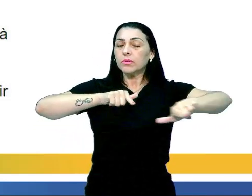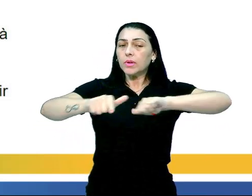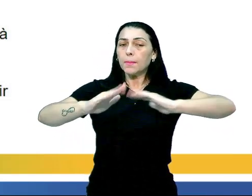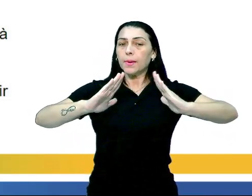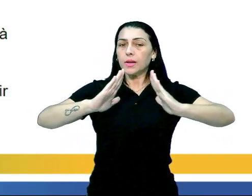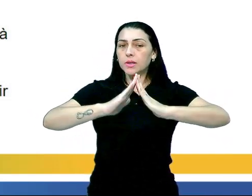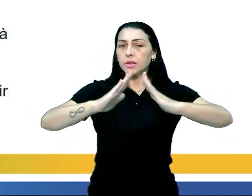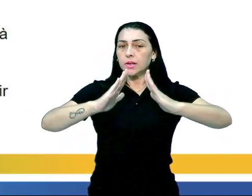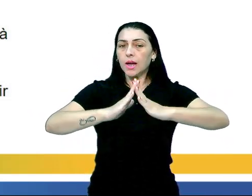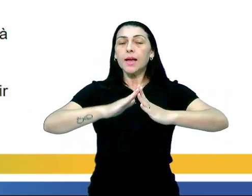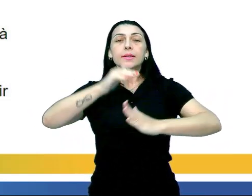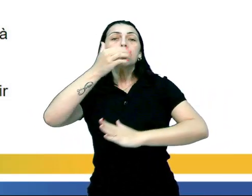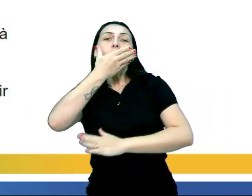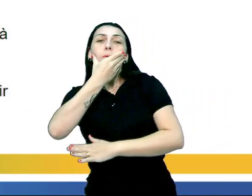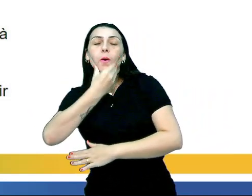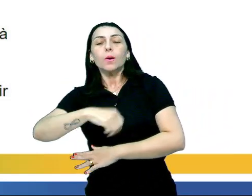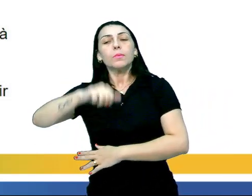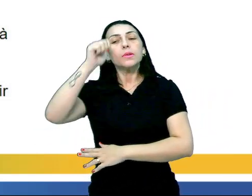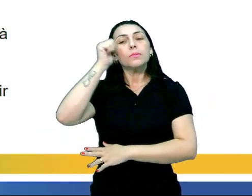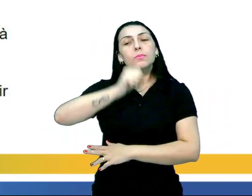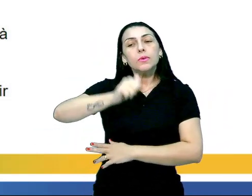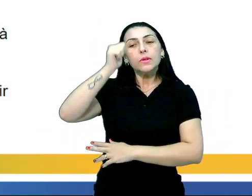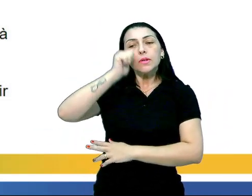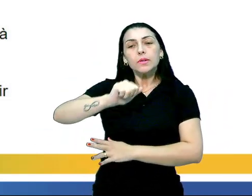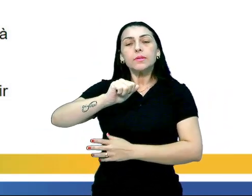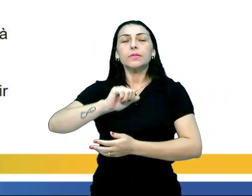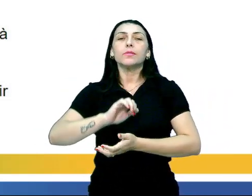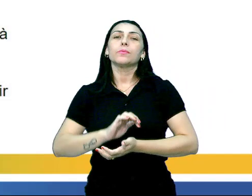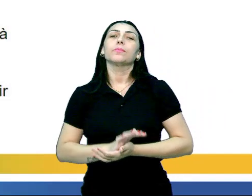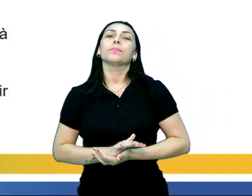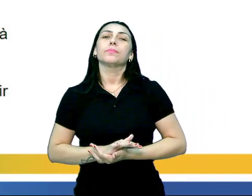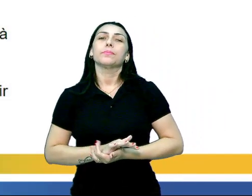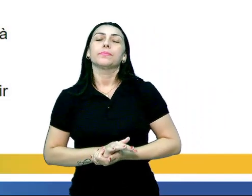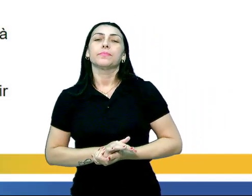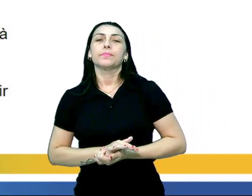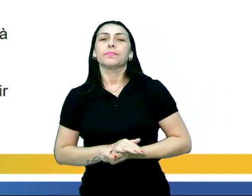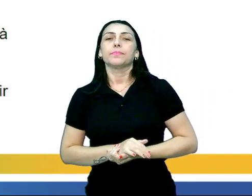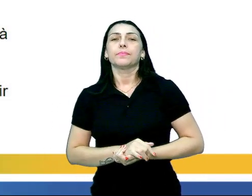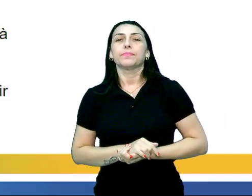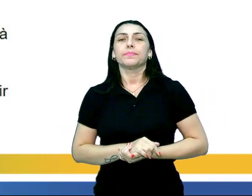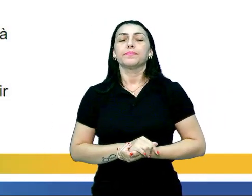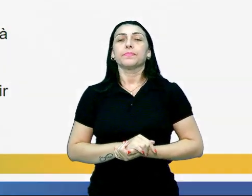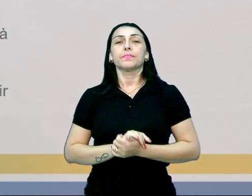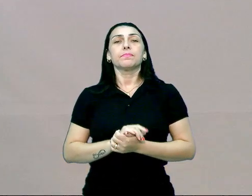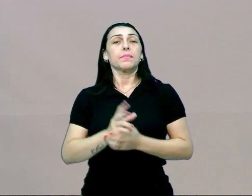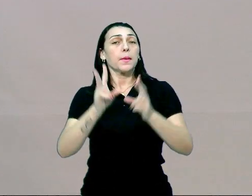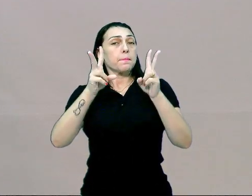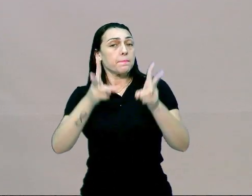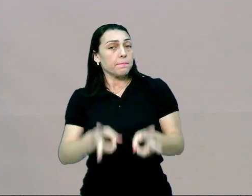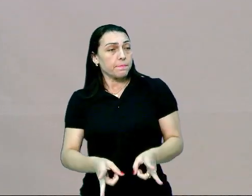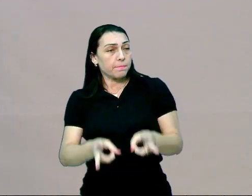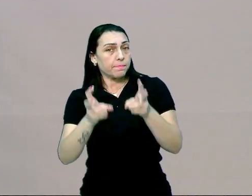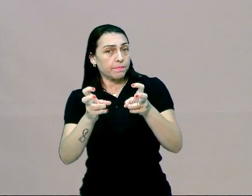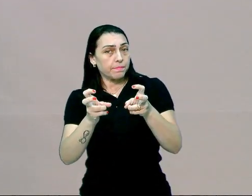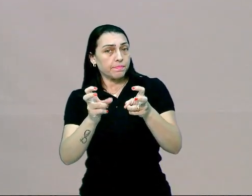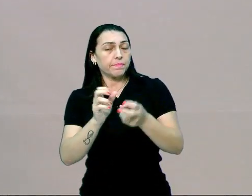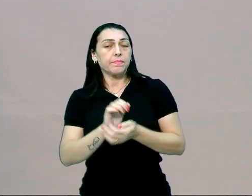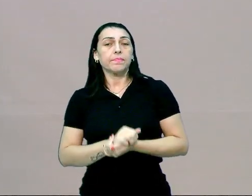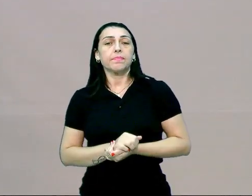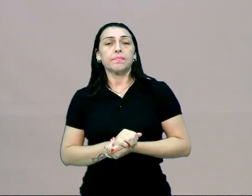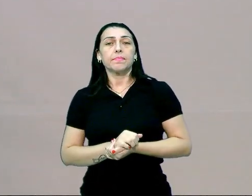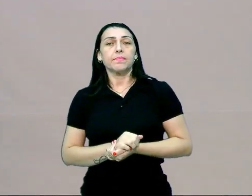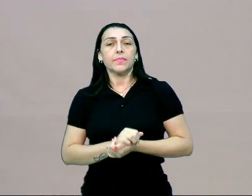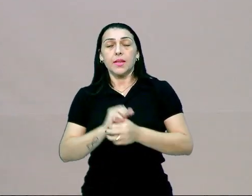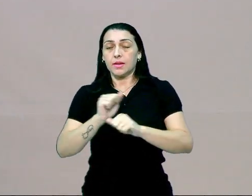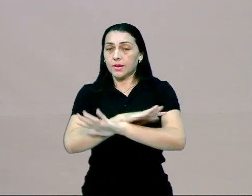divisão igualitária das tarefas domésticas entre homens e mulheres, Então percebam,